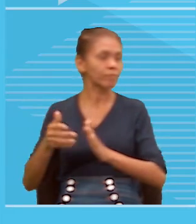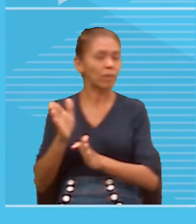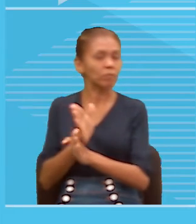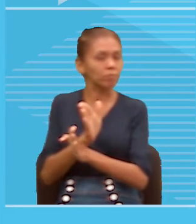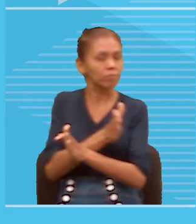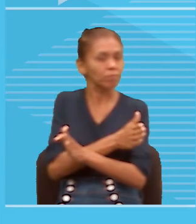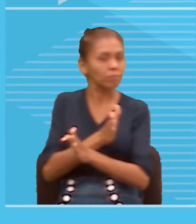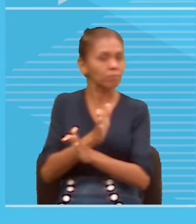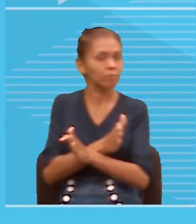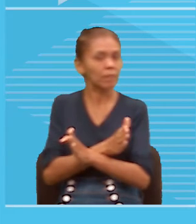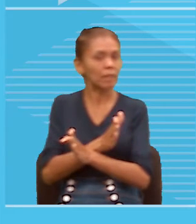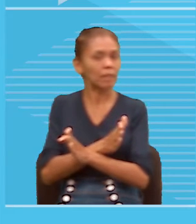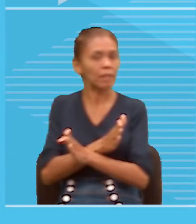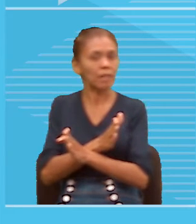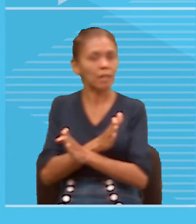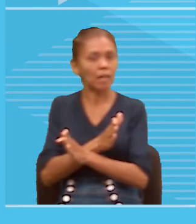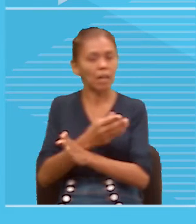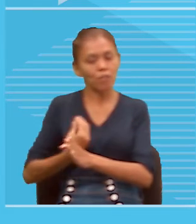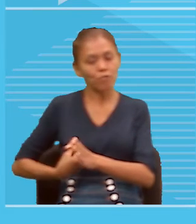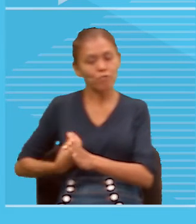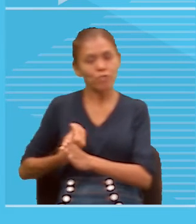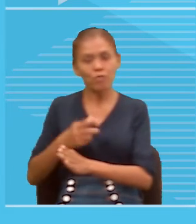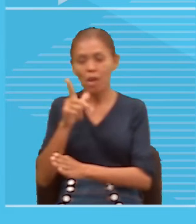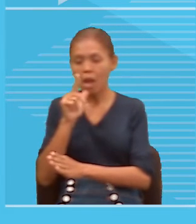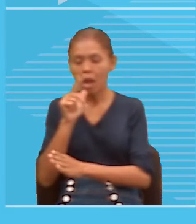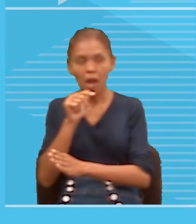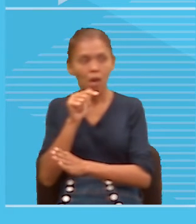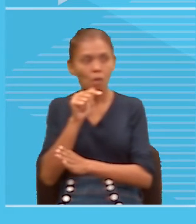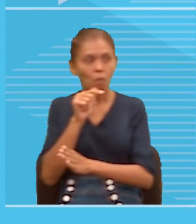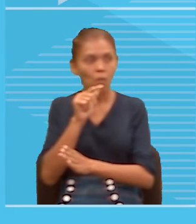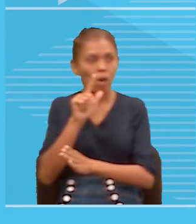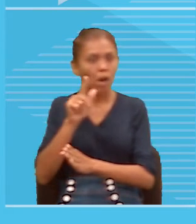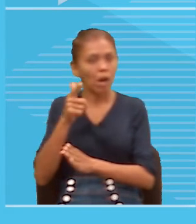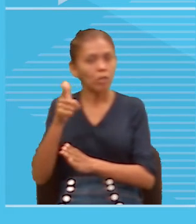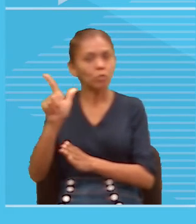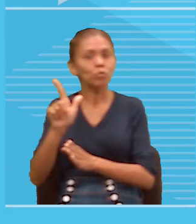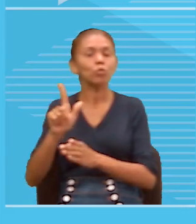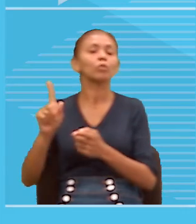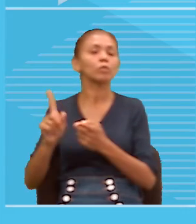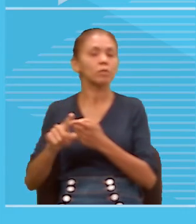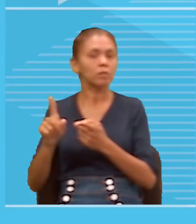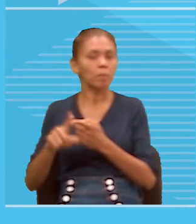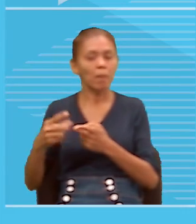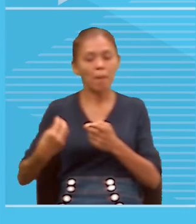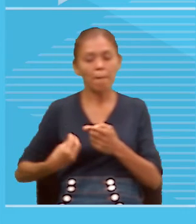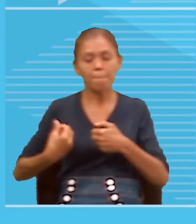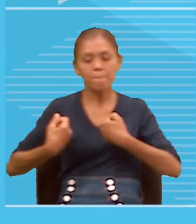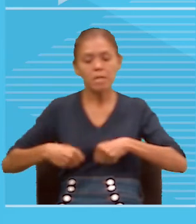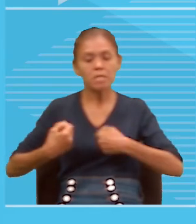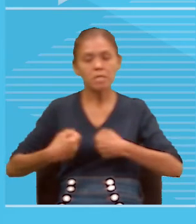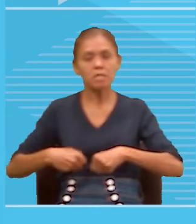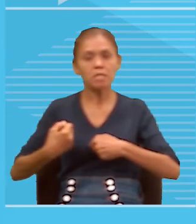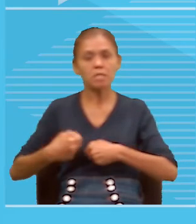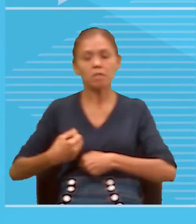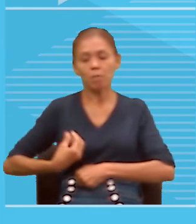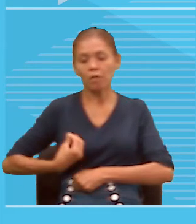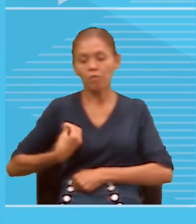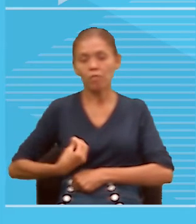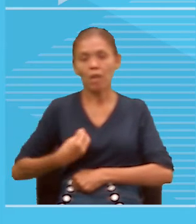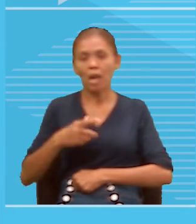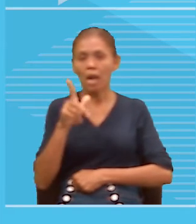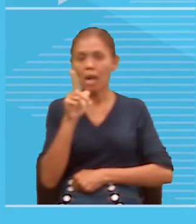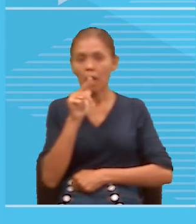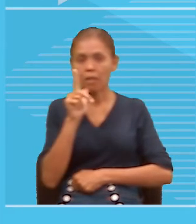envolvimento profundo com água todos os demais precisam lógico de água inclusive outras adaptações como